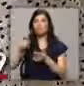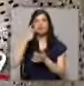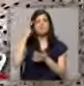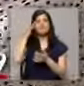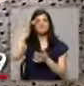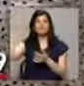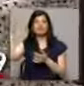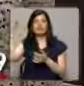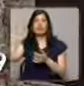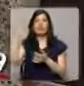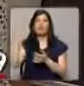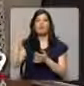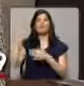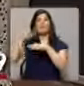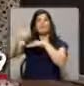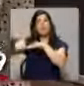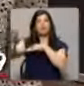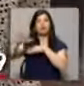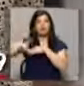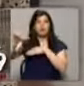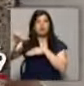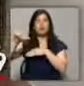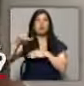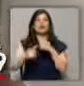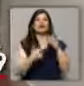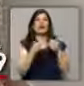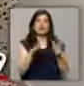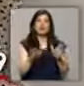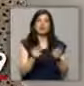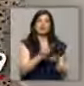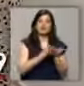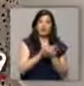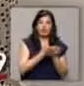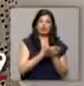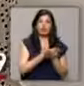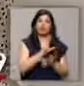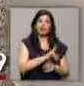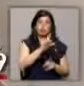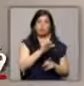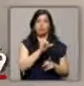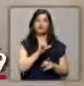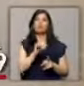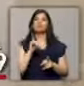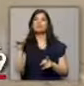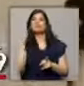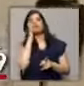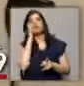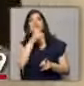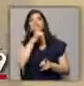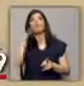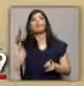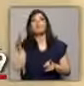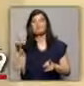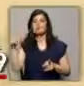nascer, e que quer ficar aqui, pode-se candidatar para ficar aqui nesta casa com uma solução de alojamento, enquanto